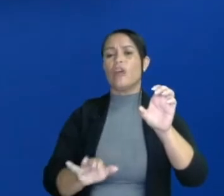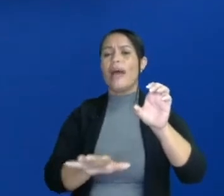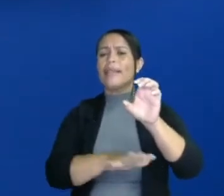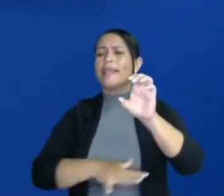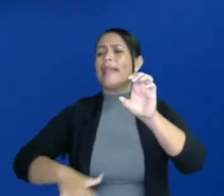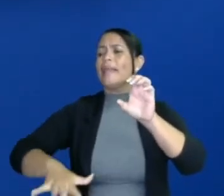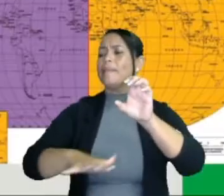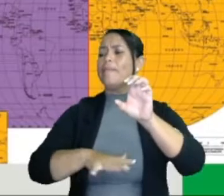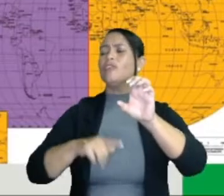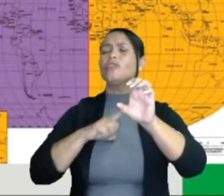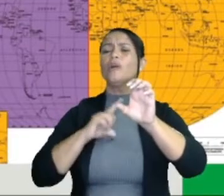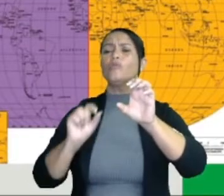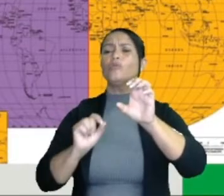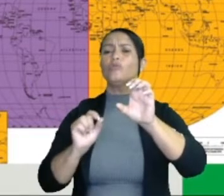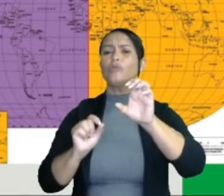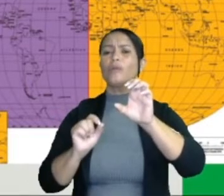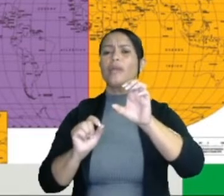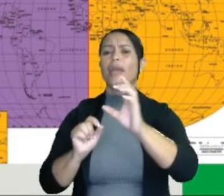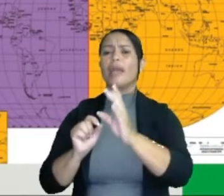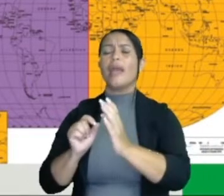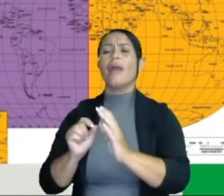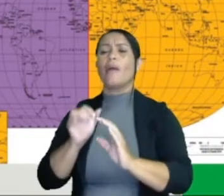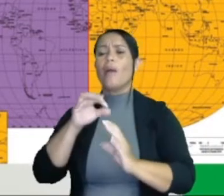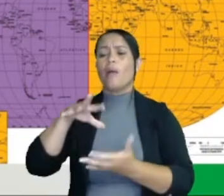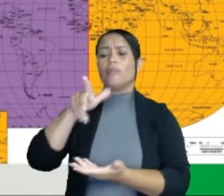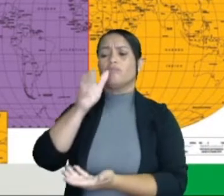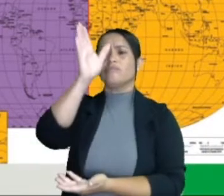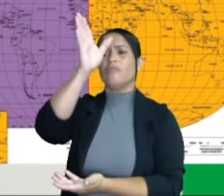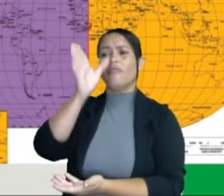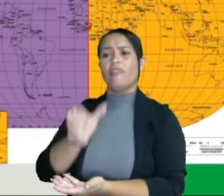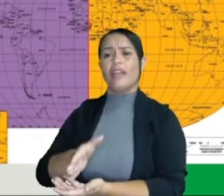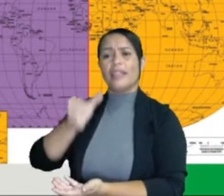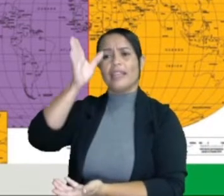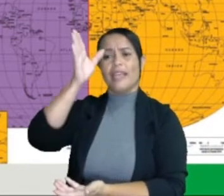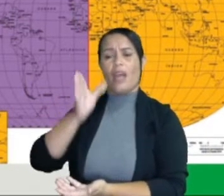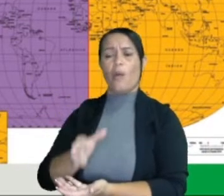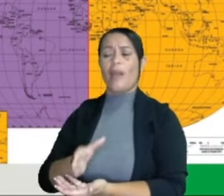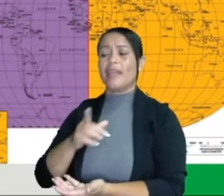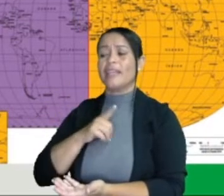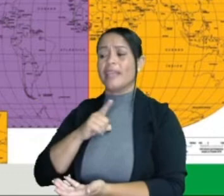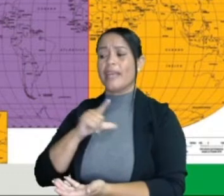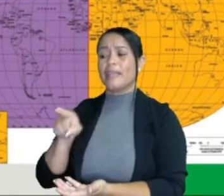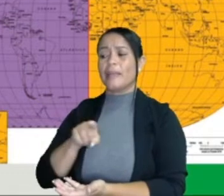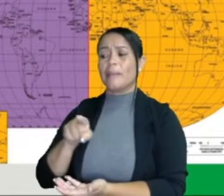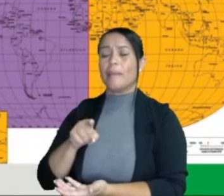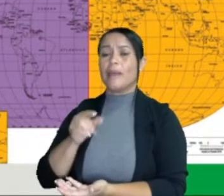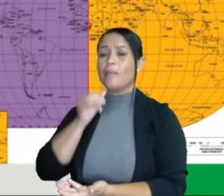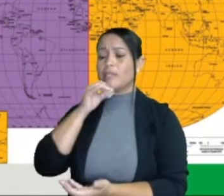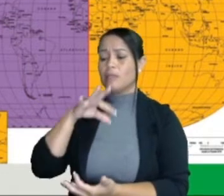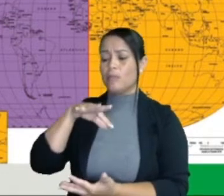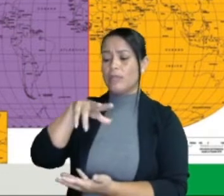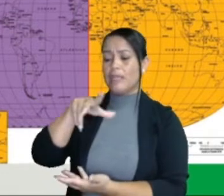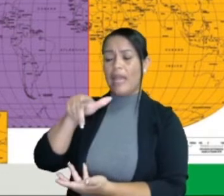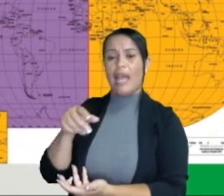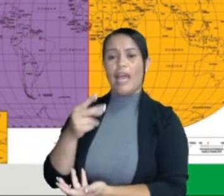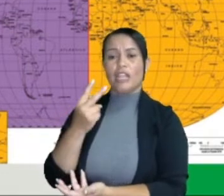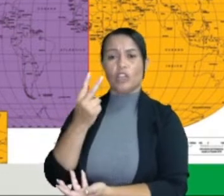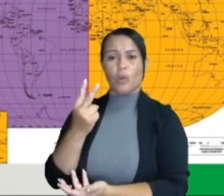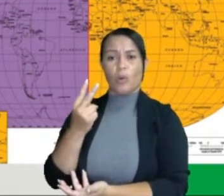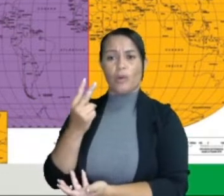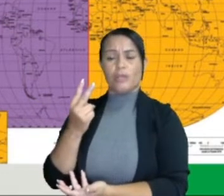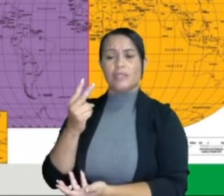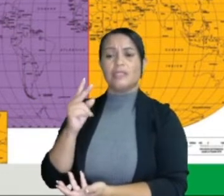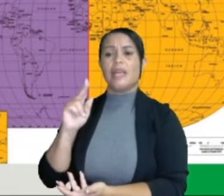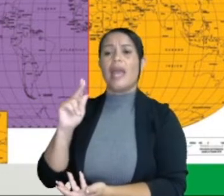baixo, você tem aí uma linha vertical, que é o meridiano de Greenwich, e por sua vez o meridiano vai também dividir a Terra em dois hemisférios,